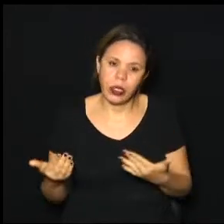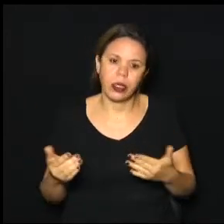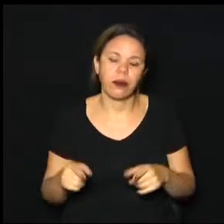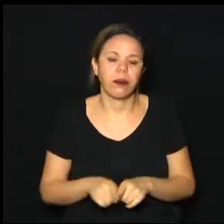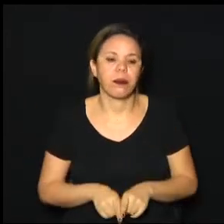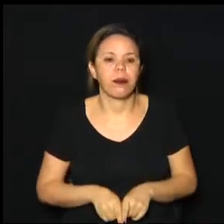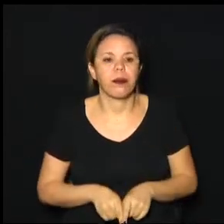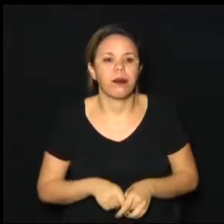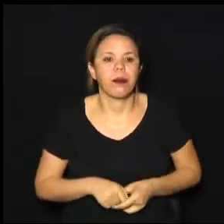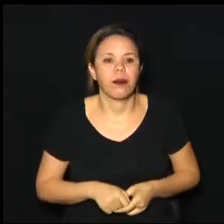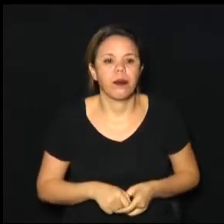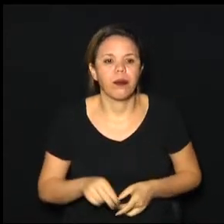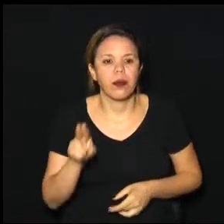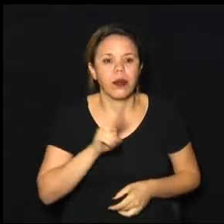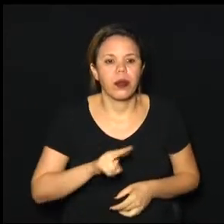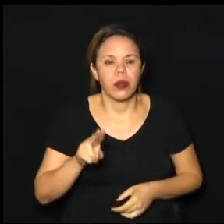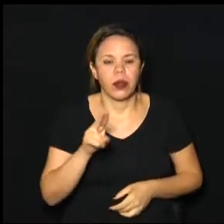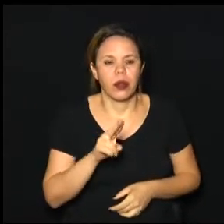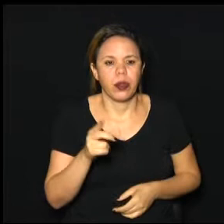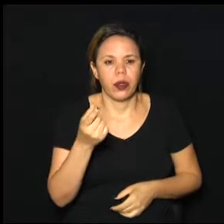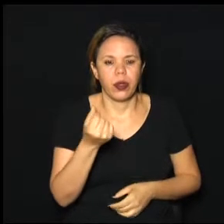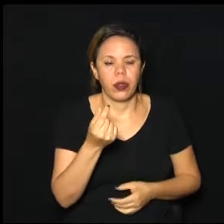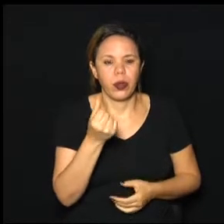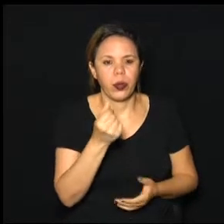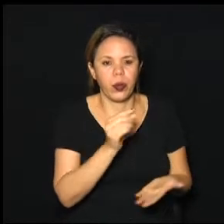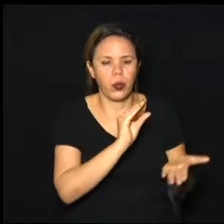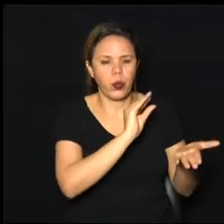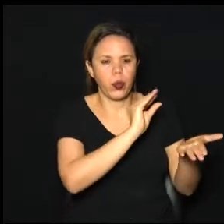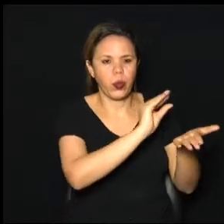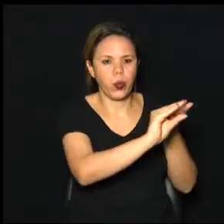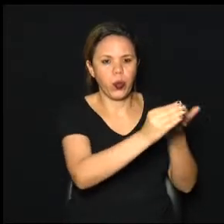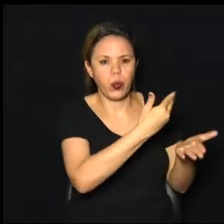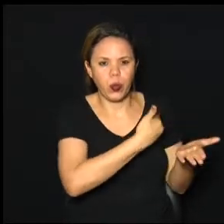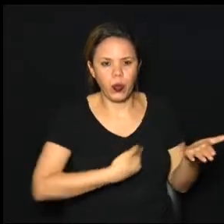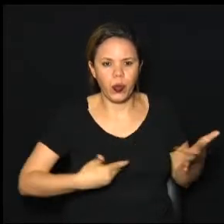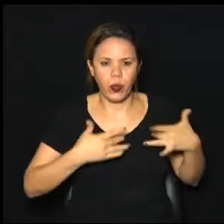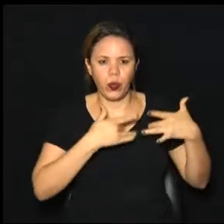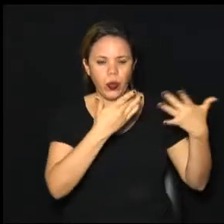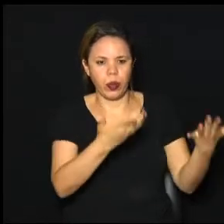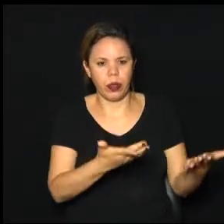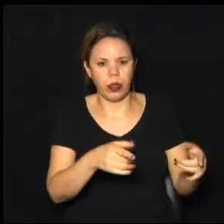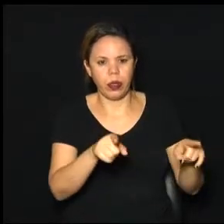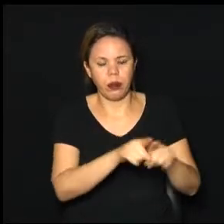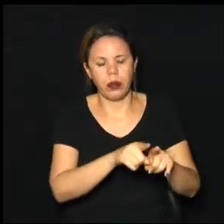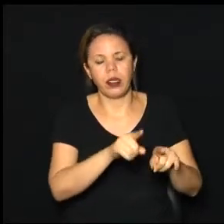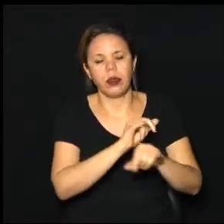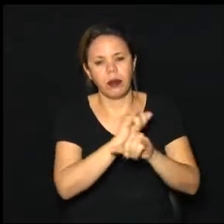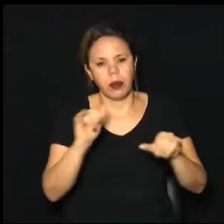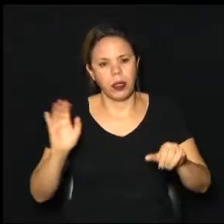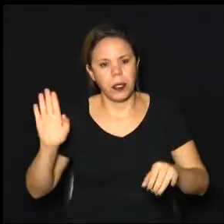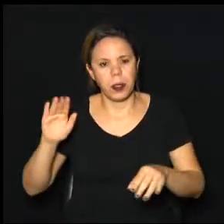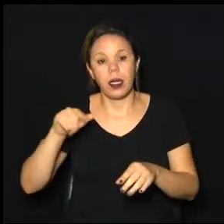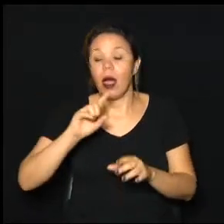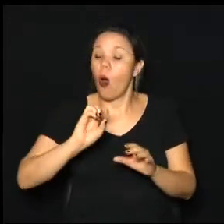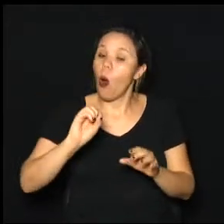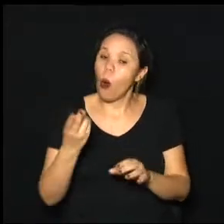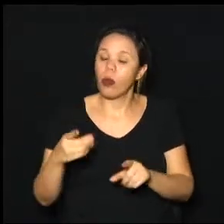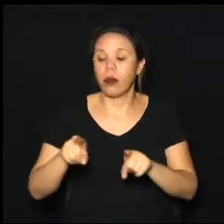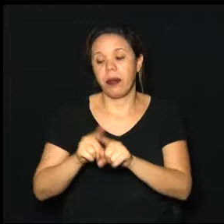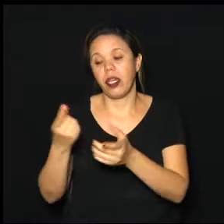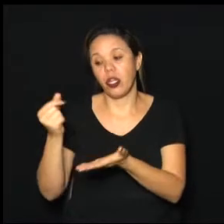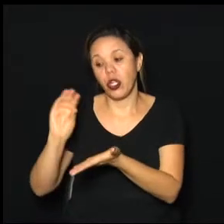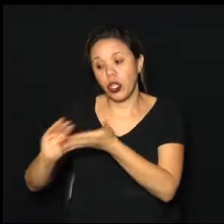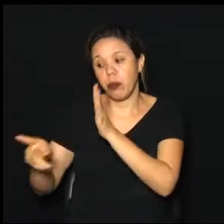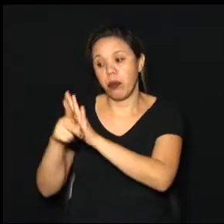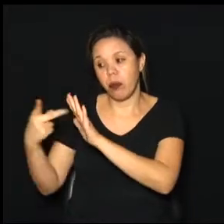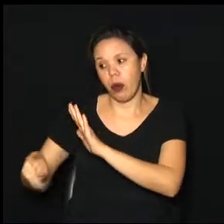é a utilização de recursos do Fundo Especial de Financiamento de Campanha e do fundo partidário. Será possível também, nós